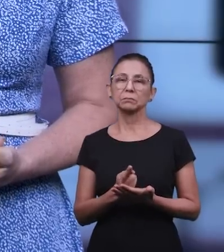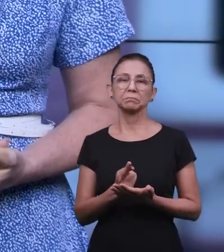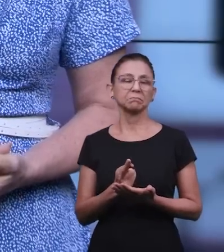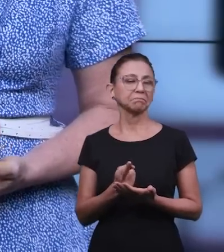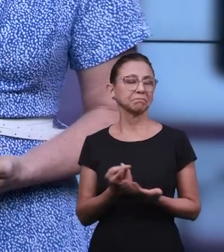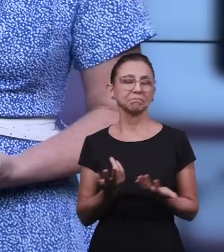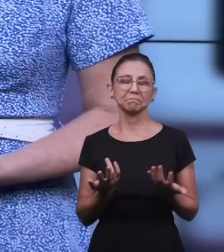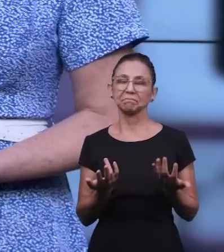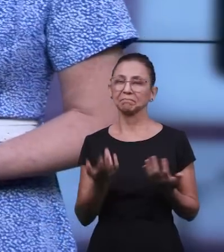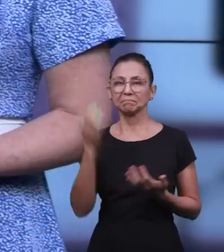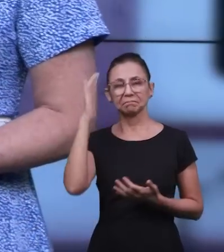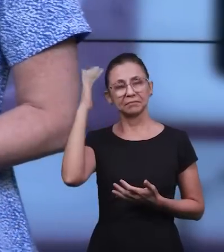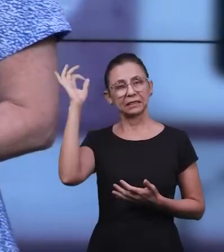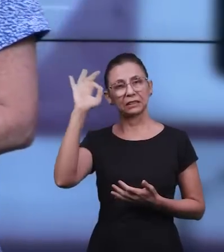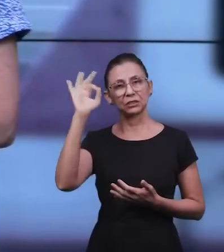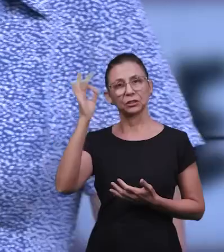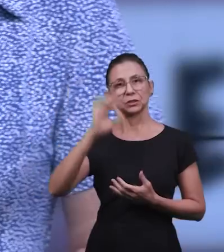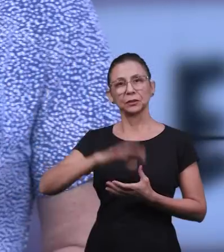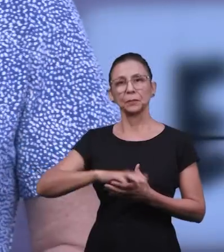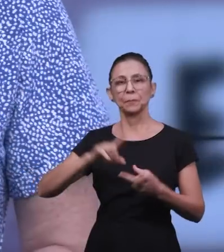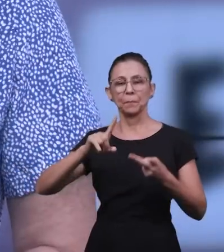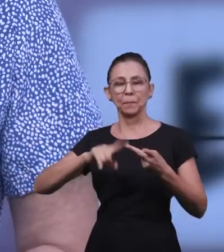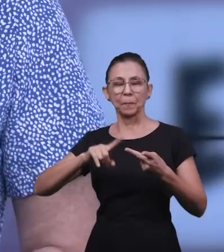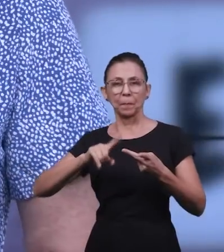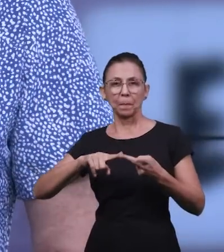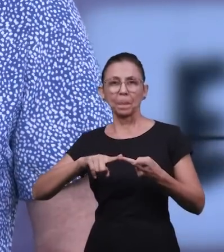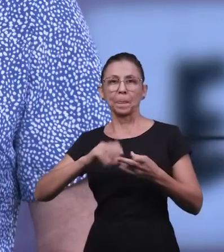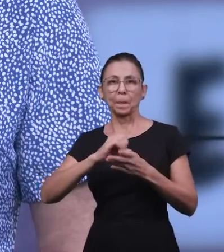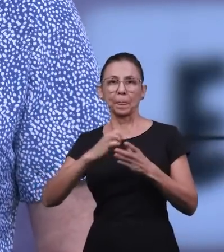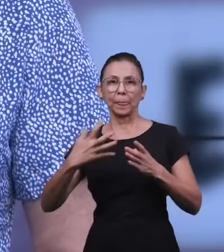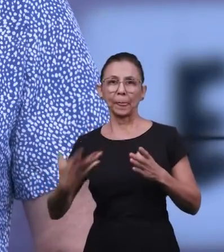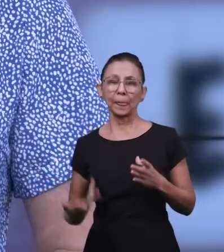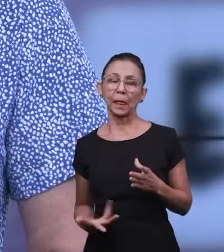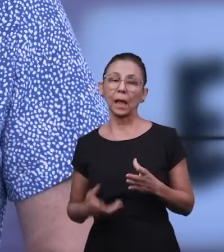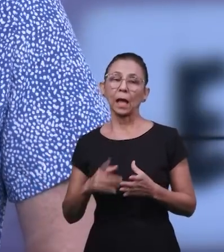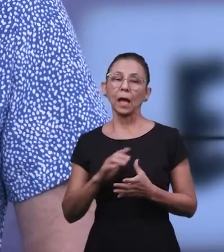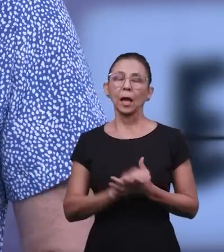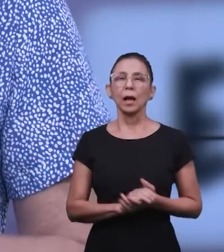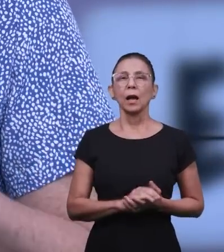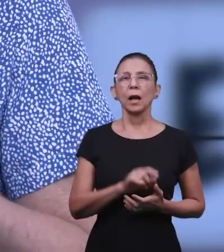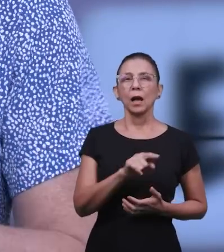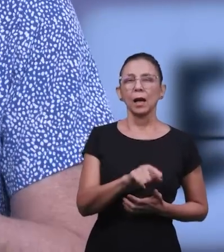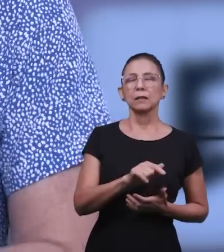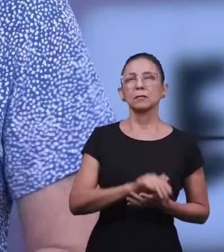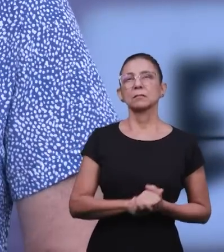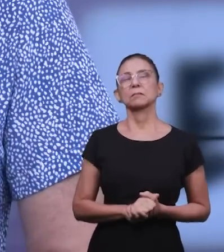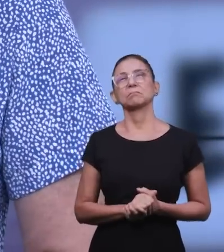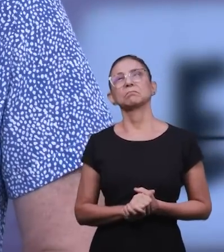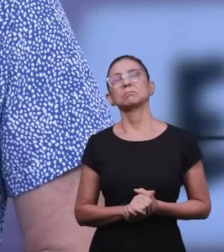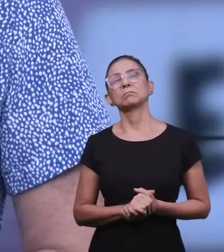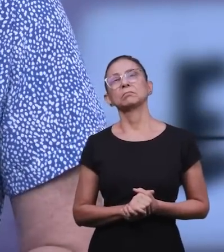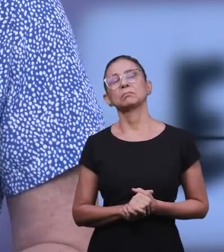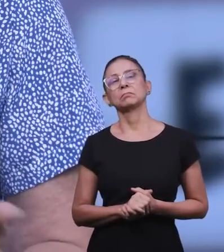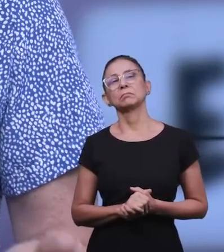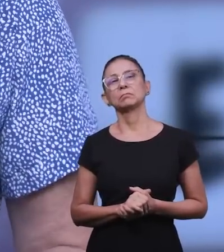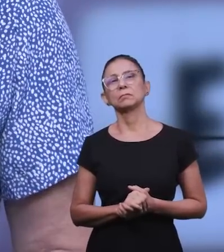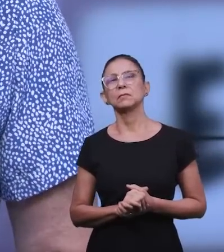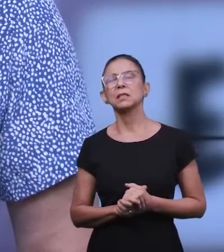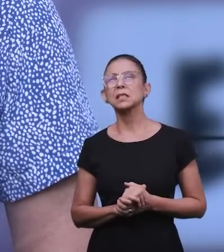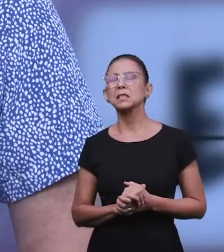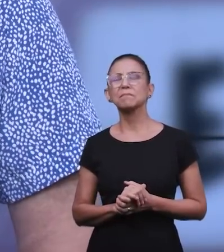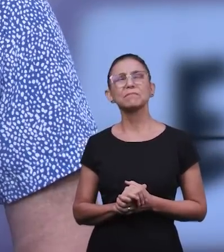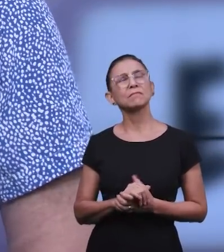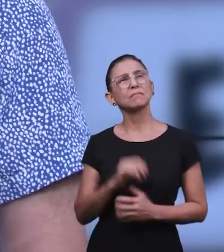atos. A segunda característica diz respeito à inconstância. Eles são inconstantes. Mudam